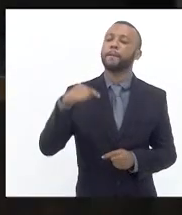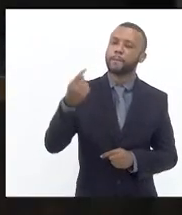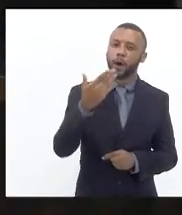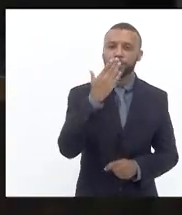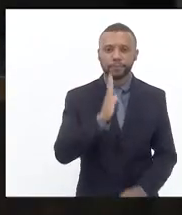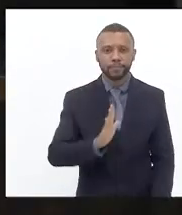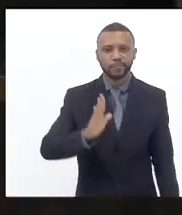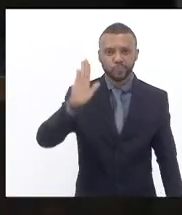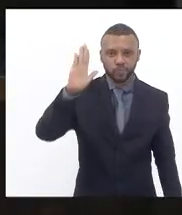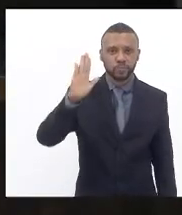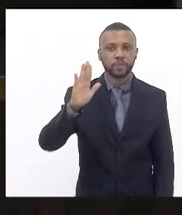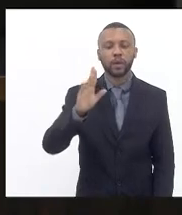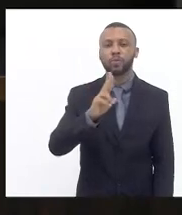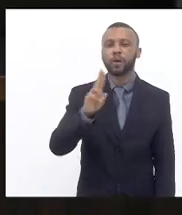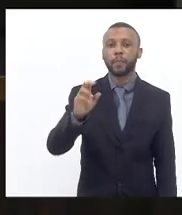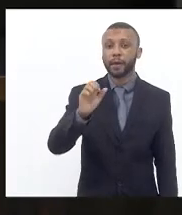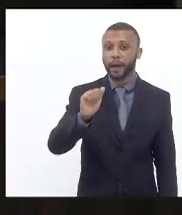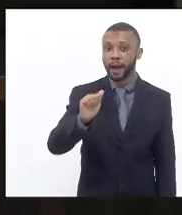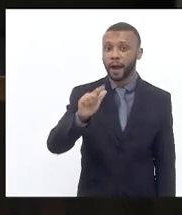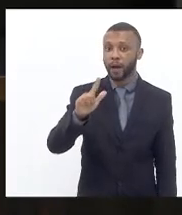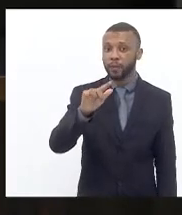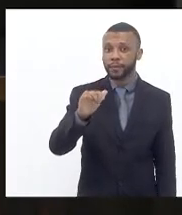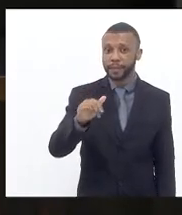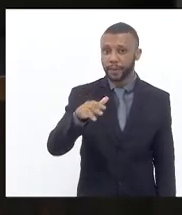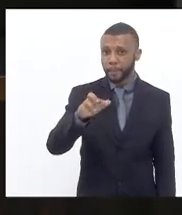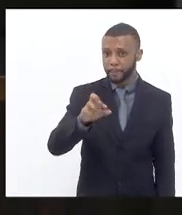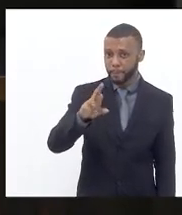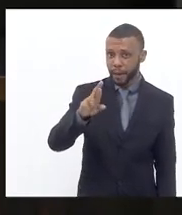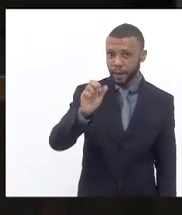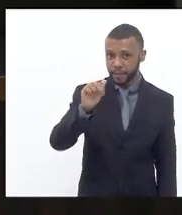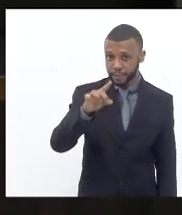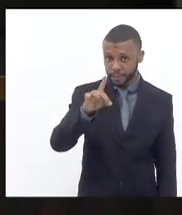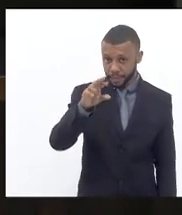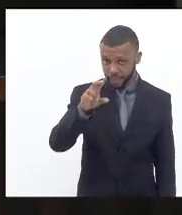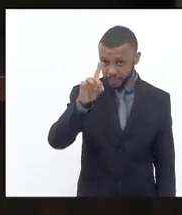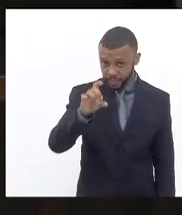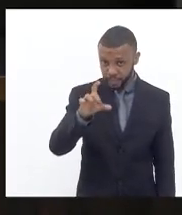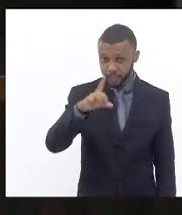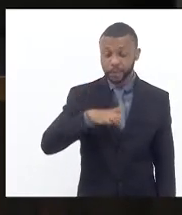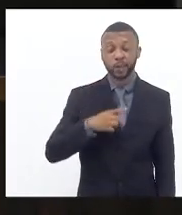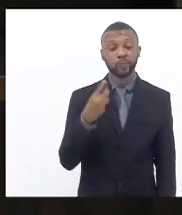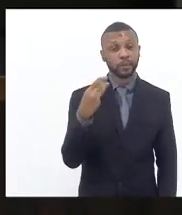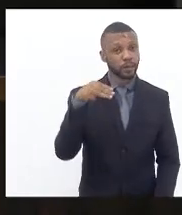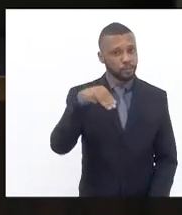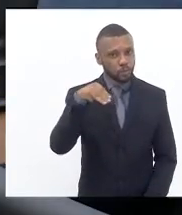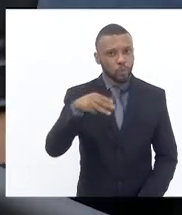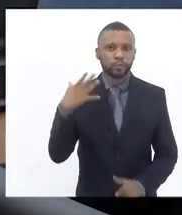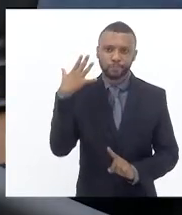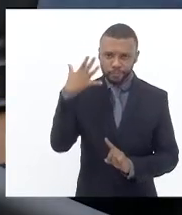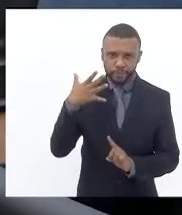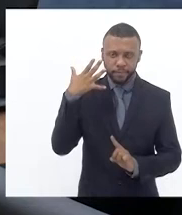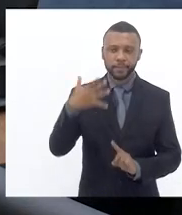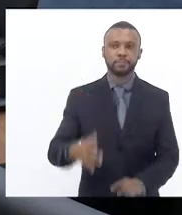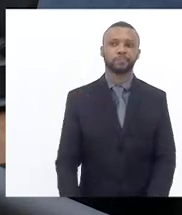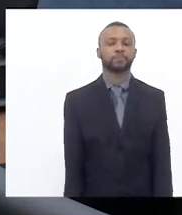inscrito eu sou alzimar Andrade que tem três minutos para falar